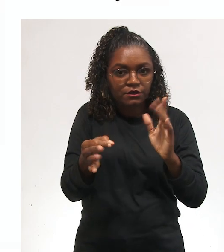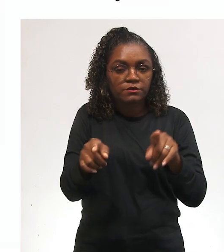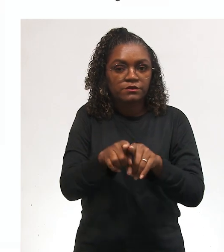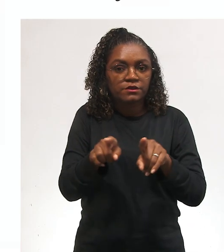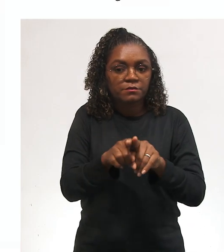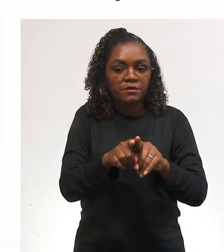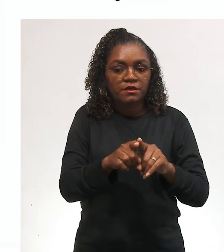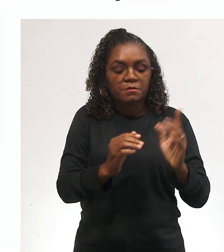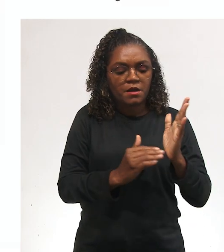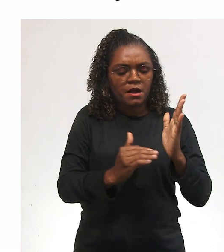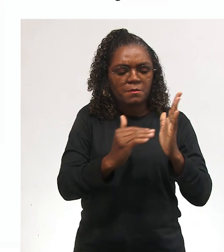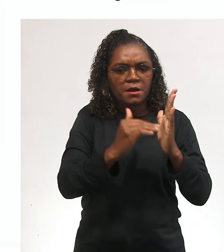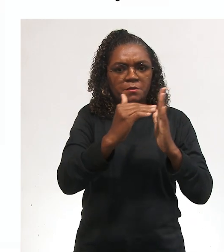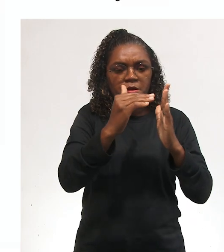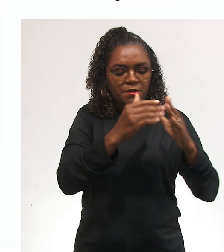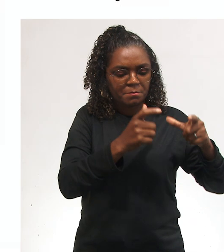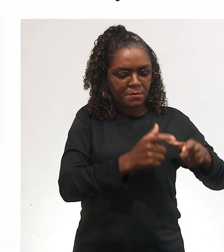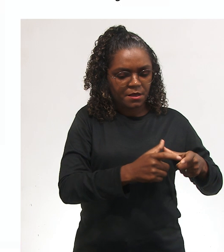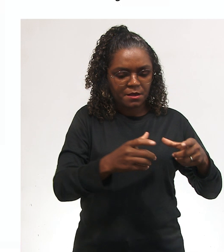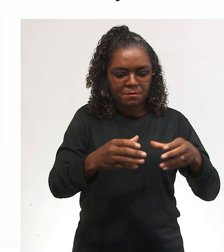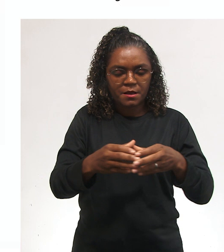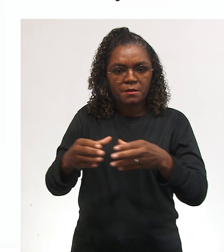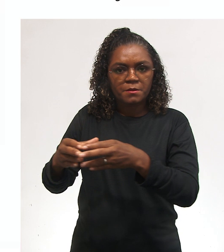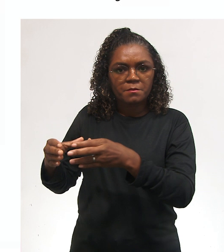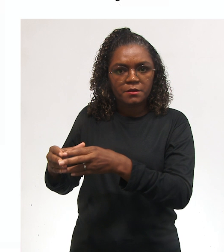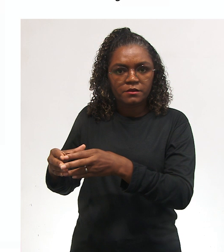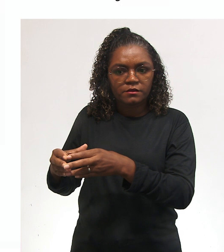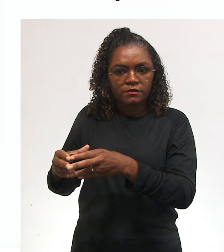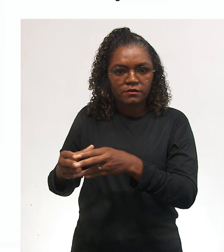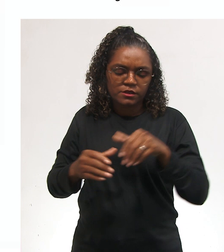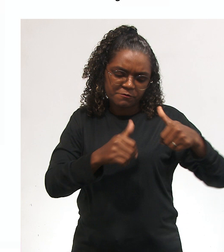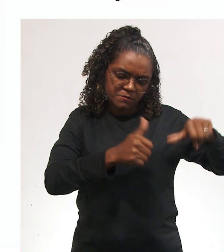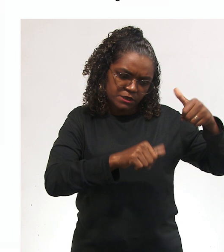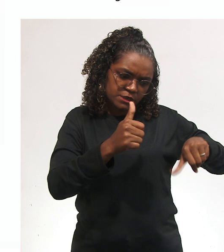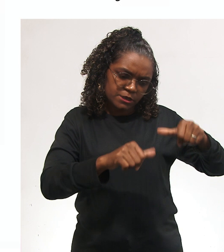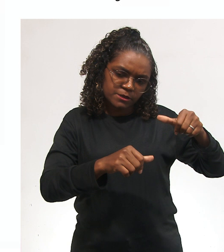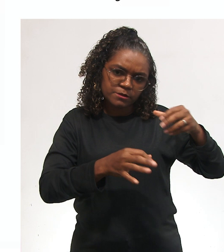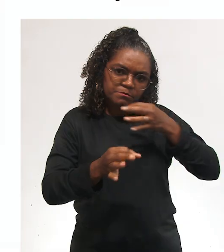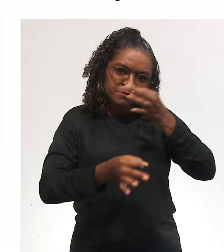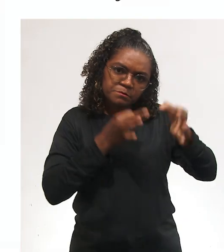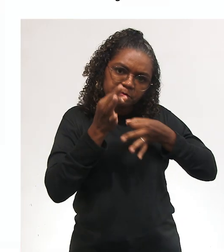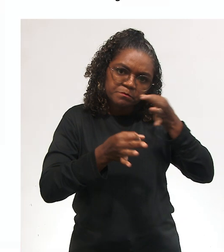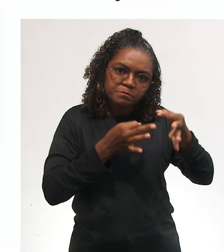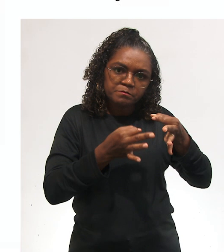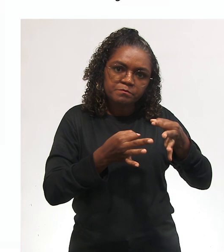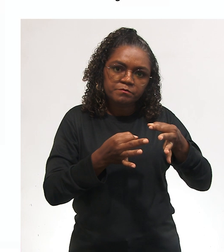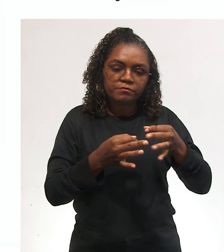essas categorias de sugestões, ela é avaliada e criticada. Então,